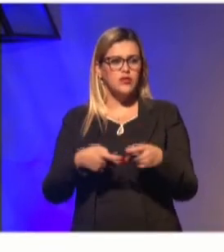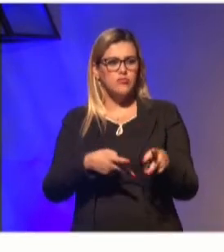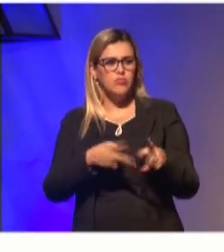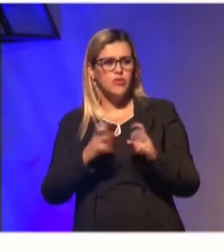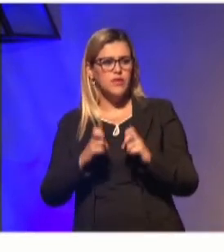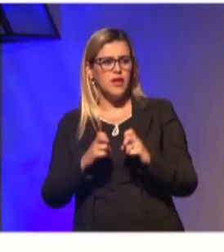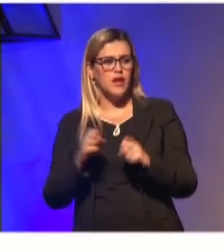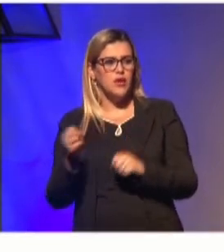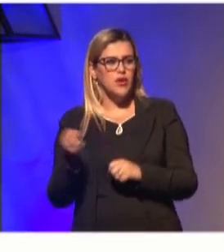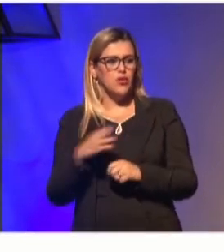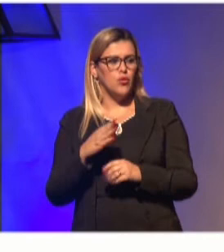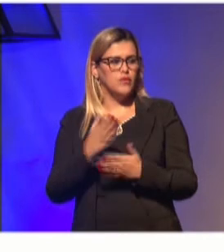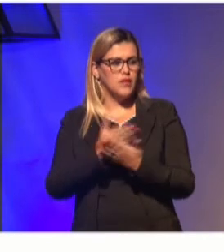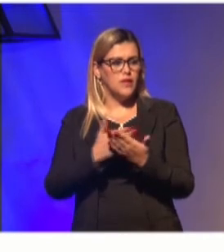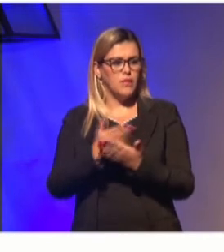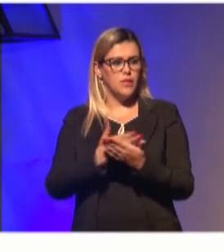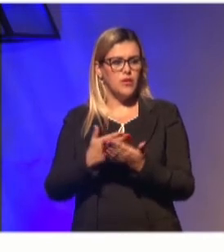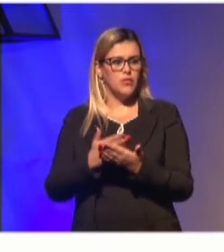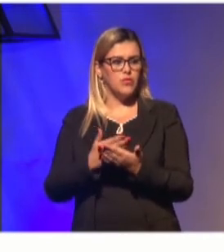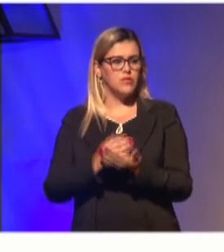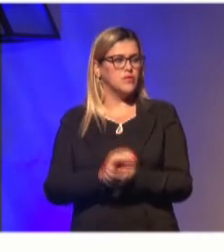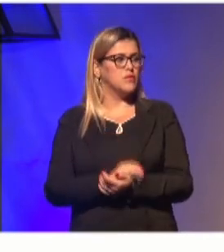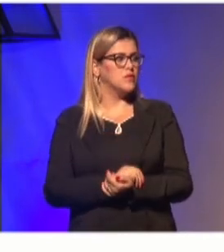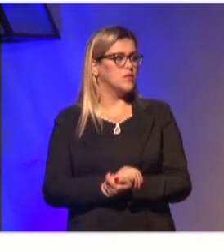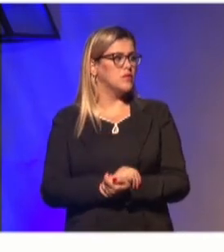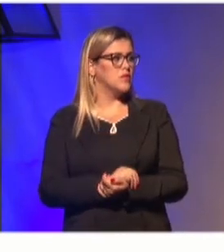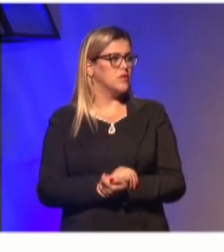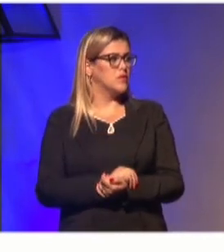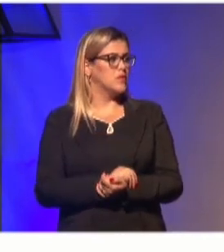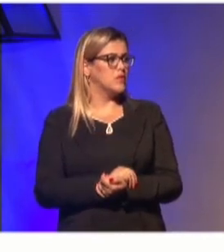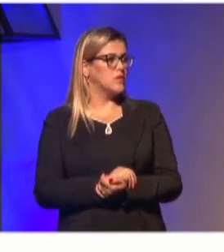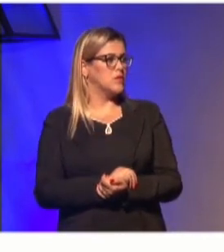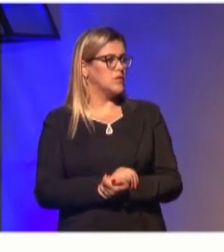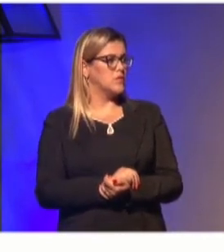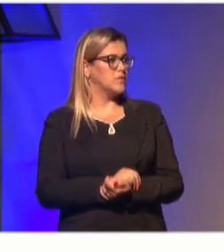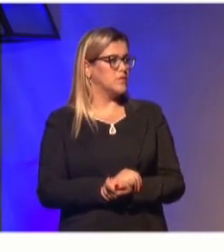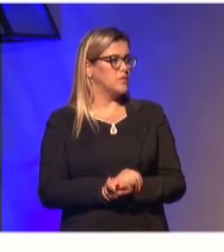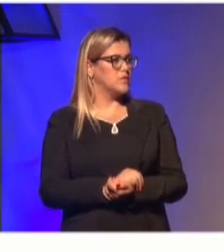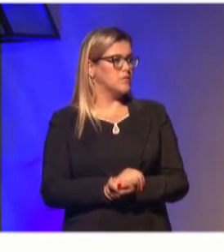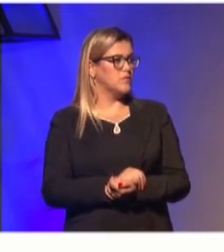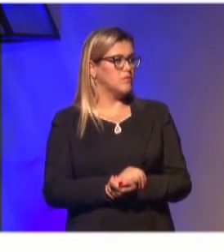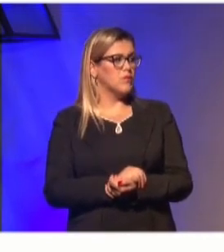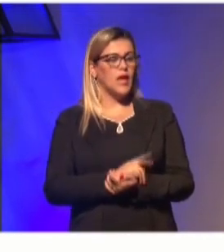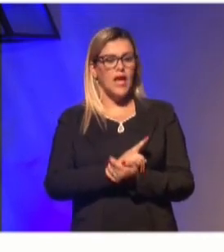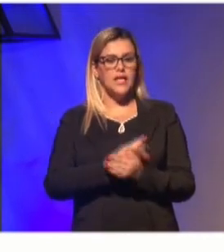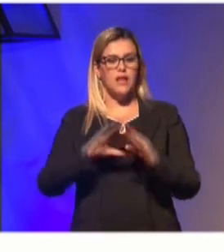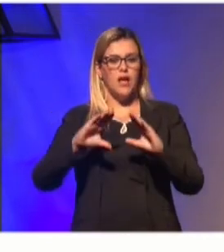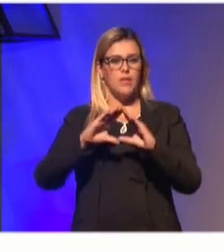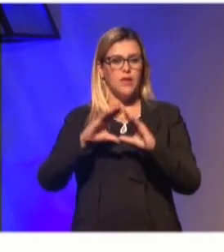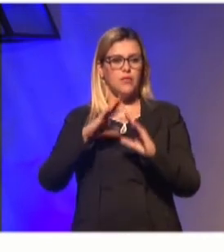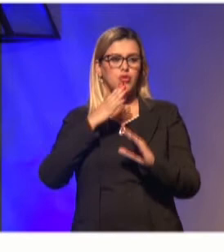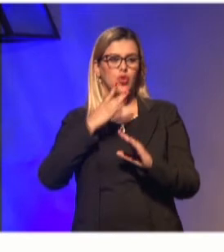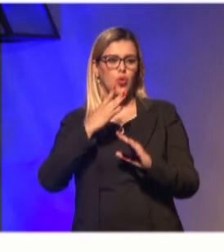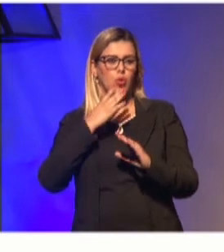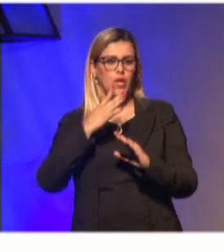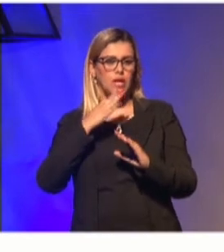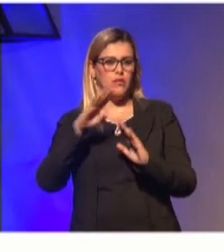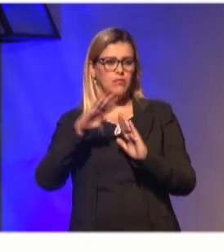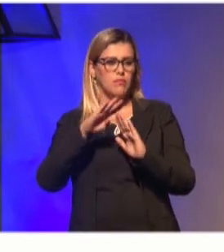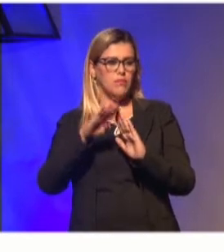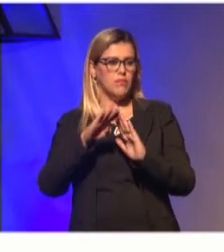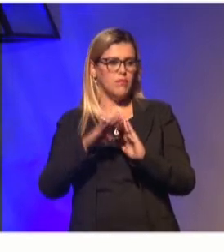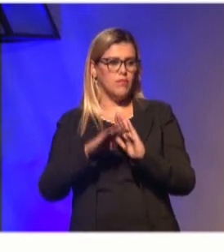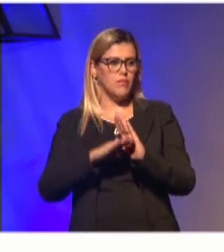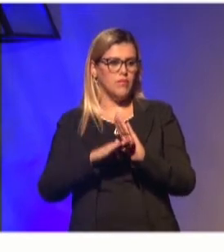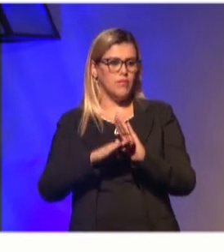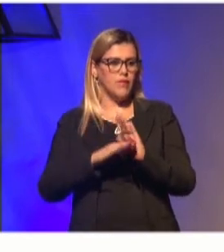novas modalidades de tratamento. E aí a gente cai na pirâmide de evidência que o professor Nivaldo também comentou cedo.